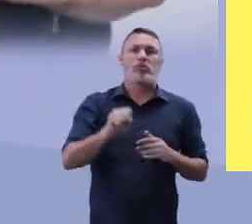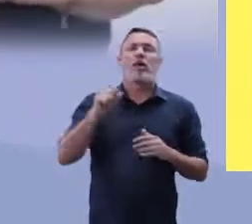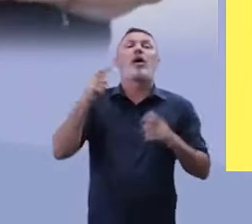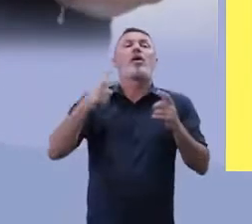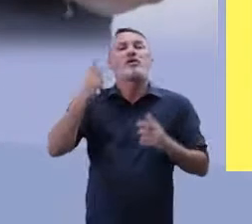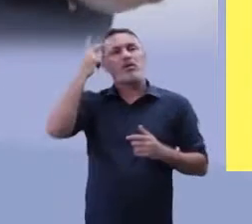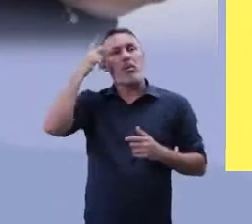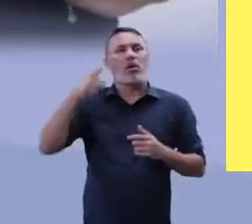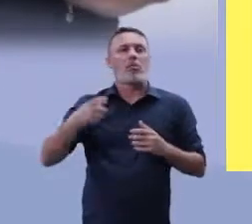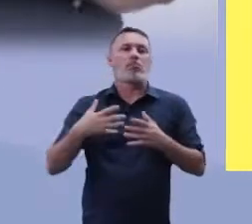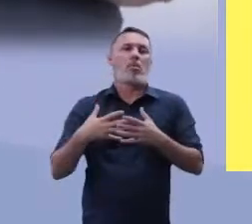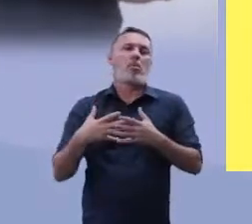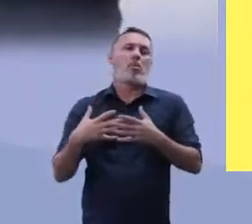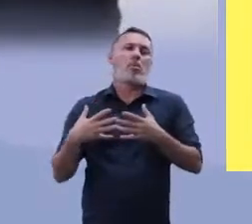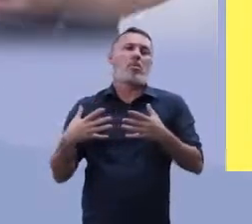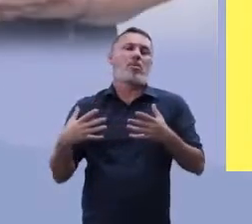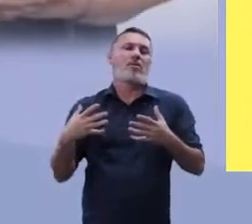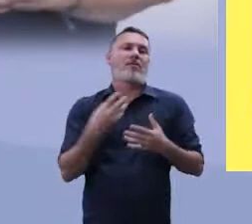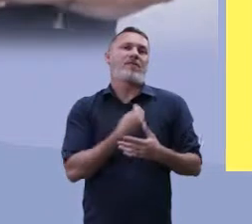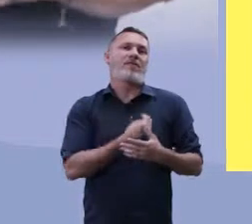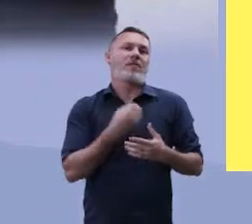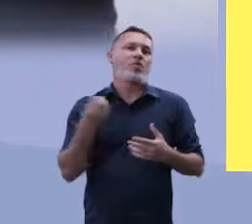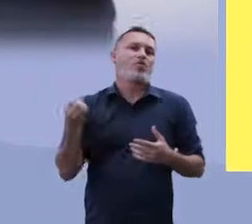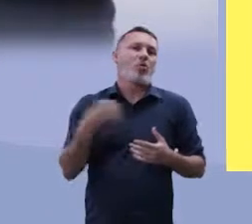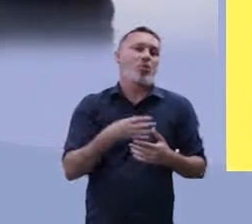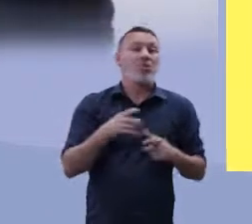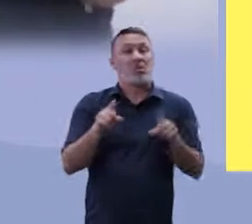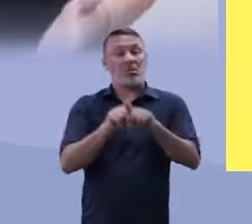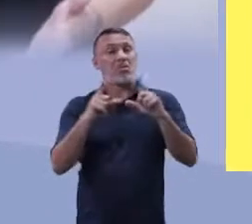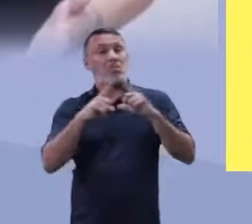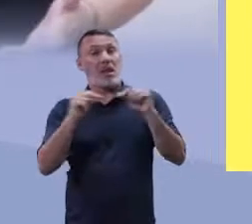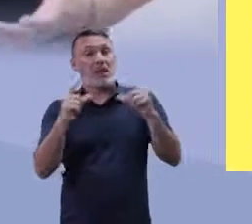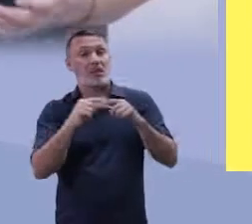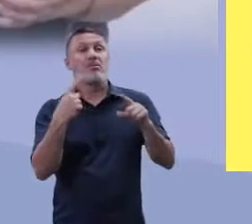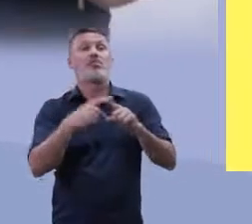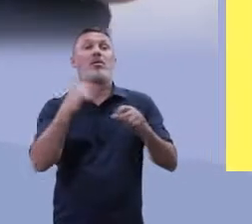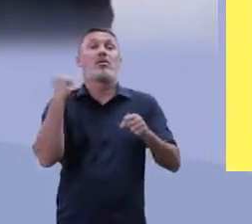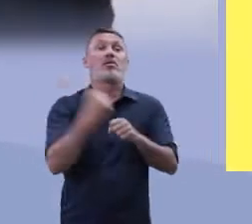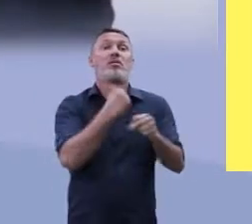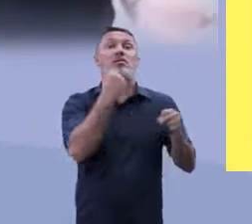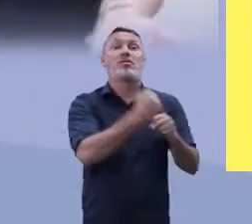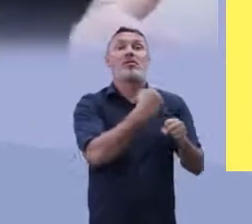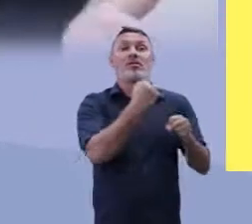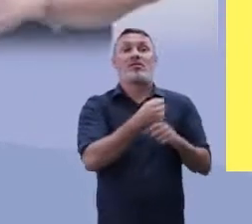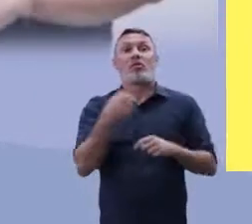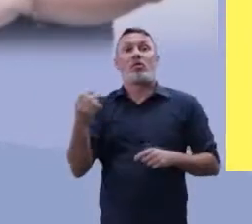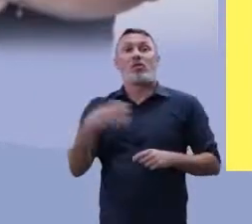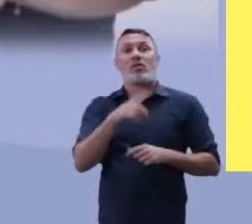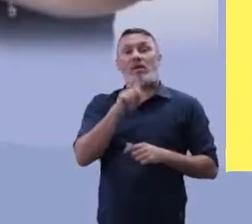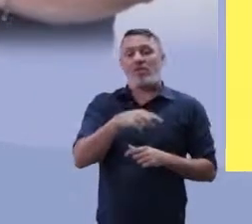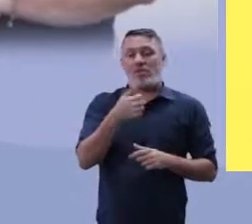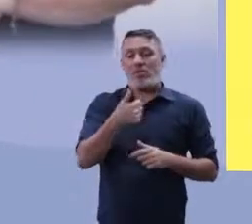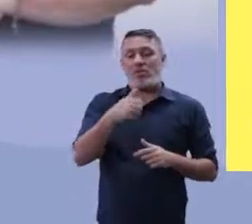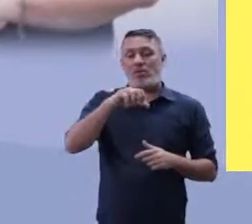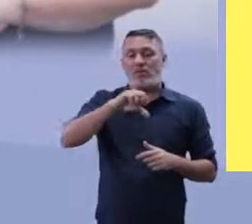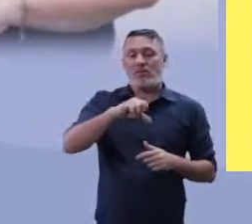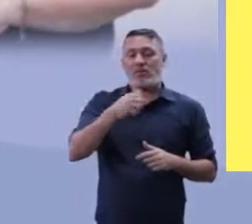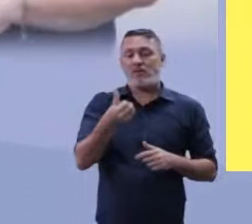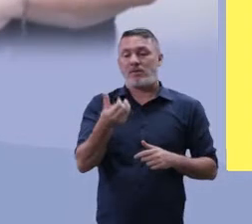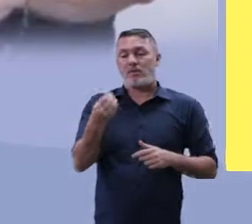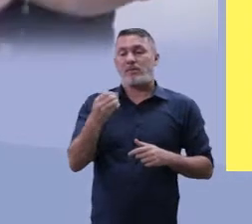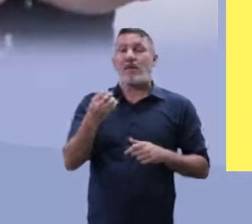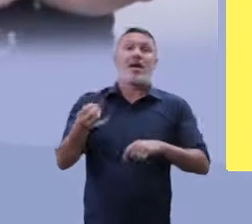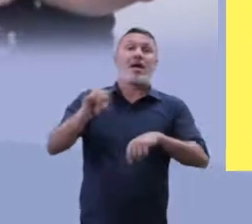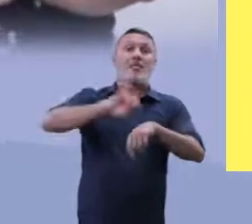caíam em São Paulo e começavam vida nova, ou iam para Brasília para ajudar na construção. Em